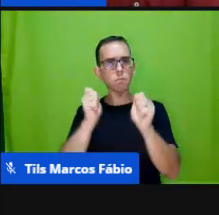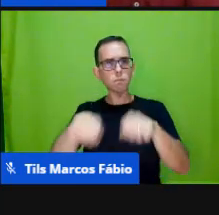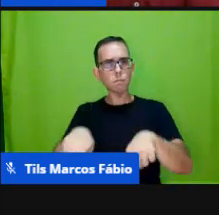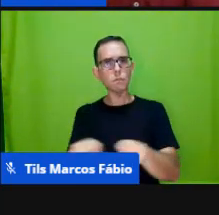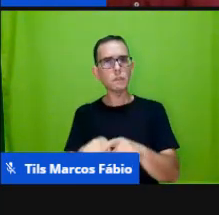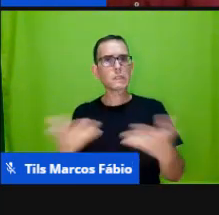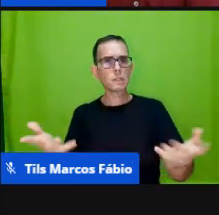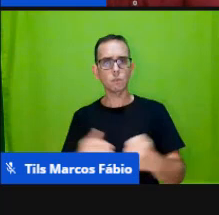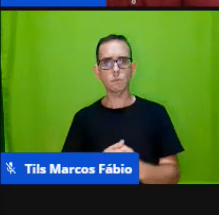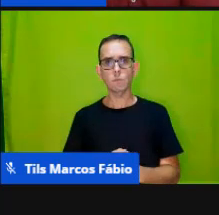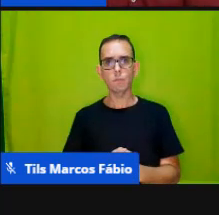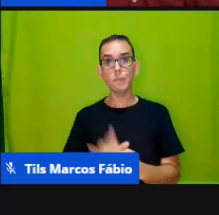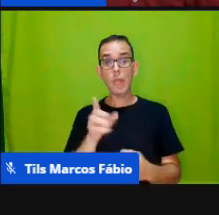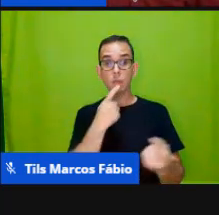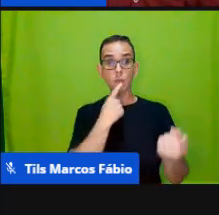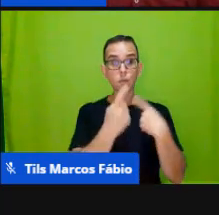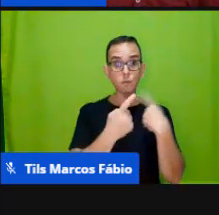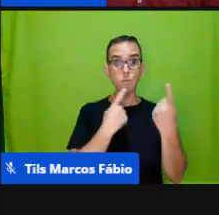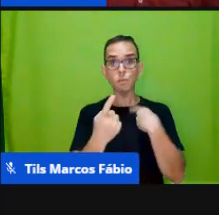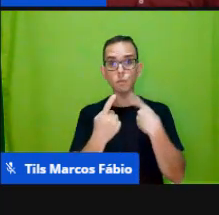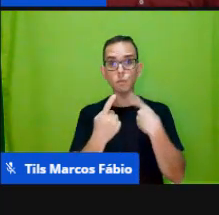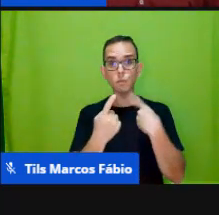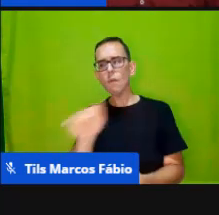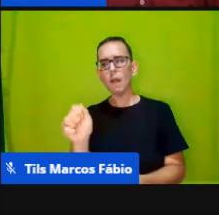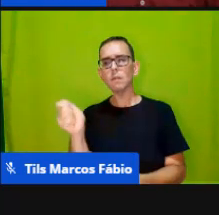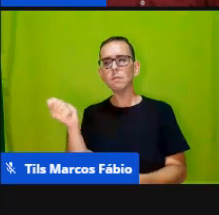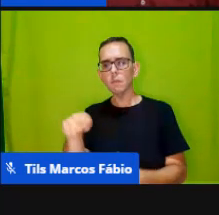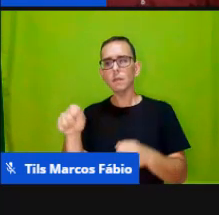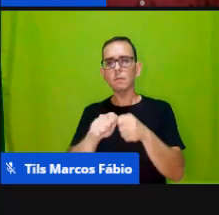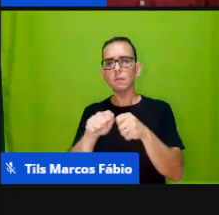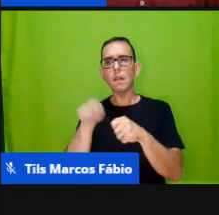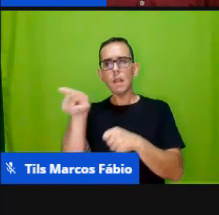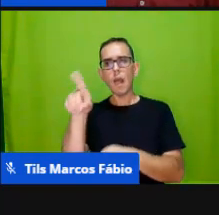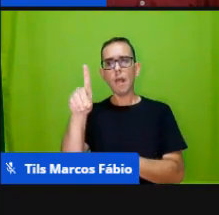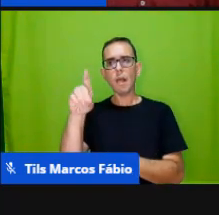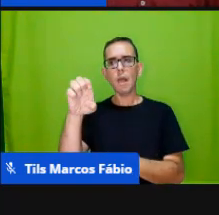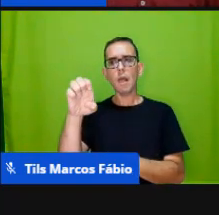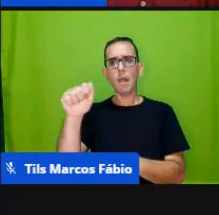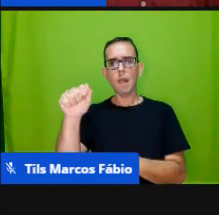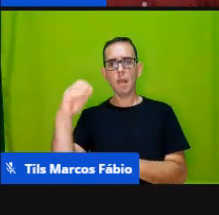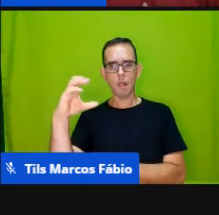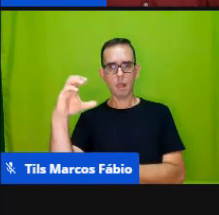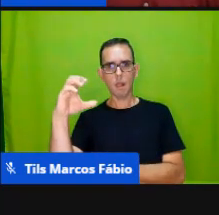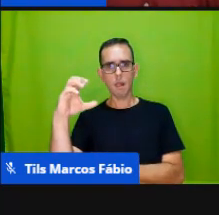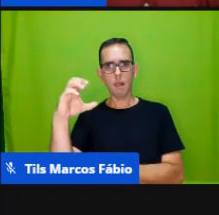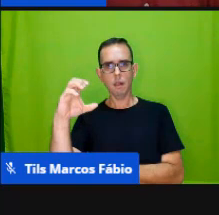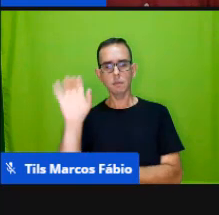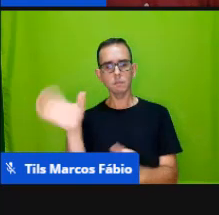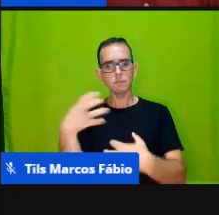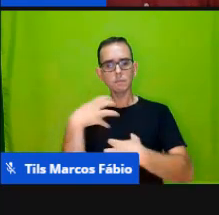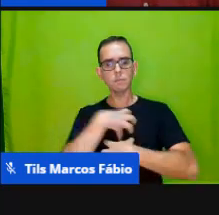essa também é uma discussão que a gente vai levar lá na DEAC, no sentido